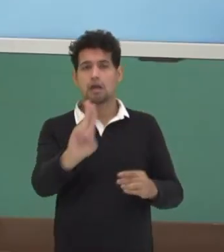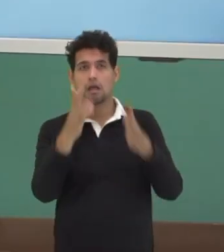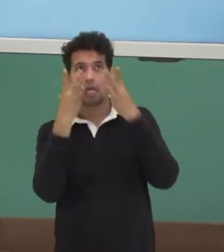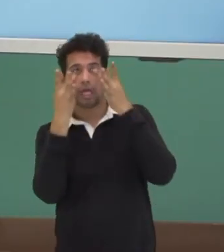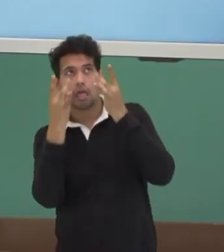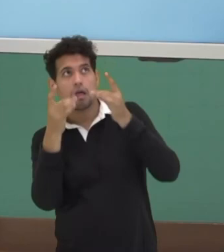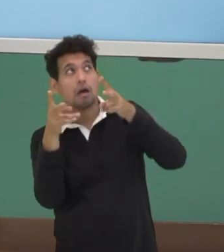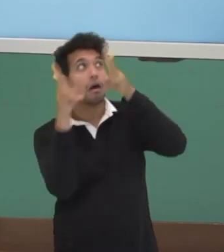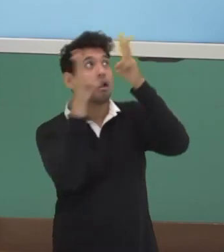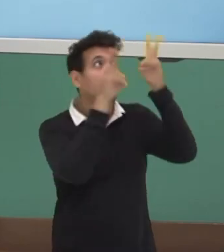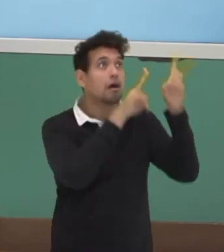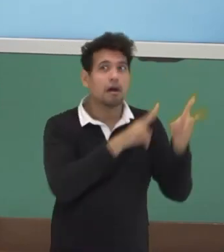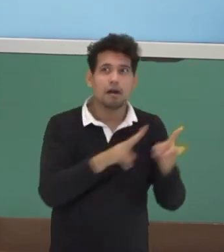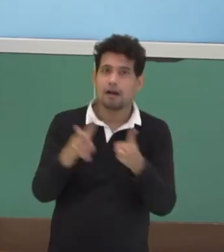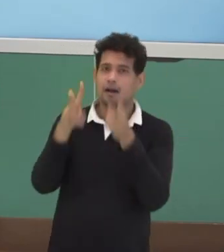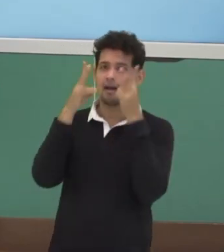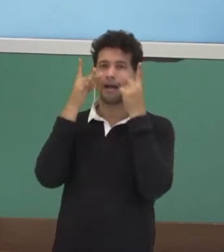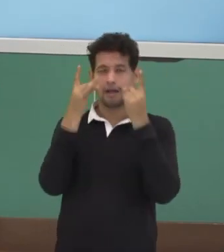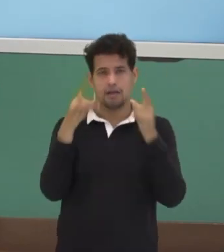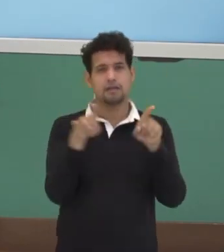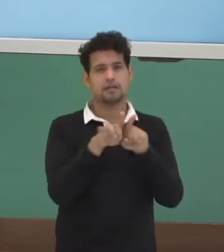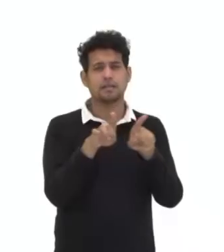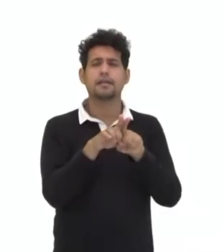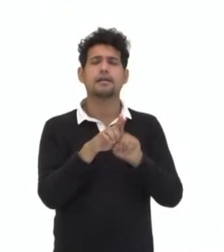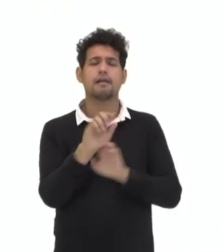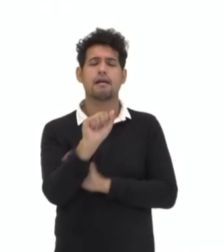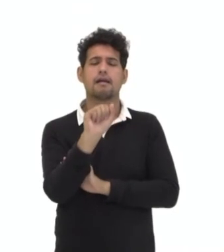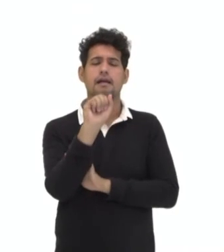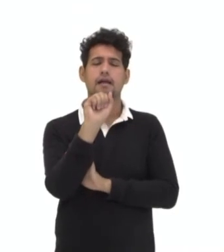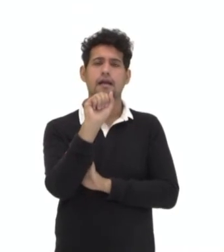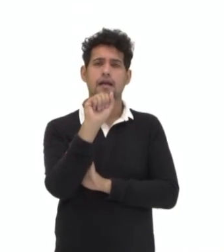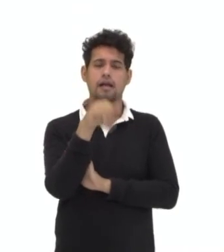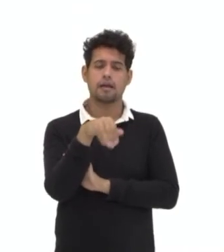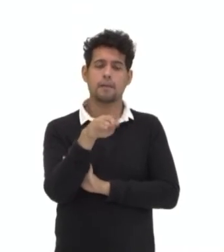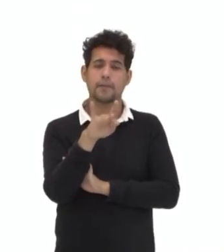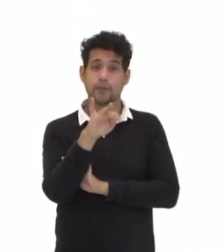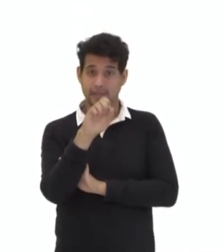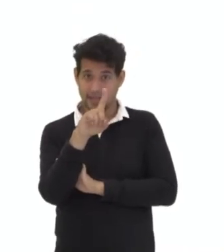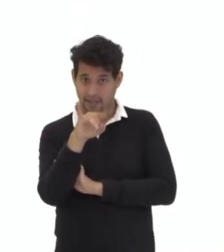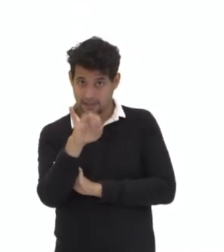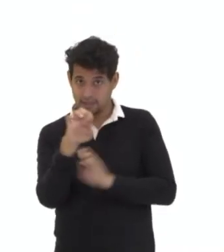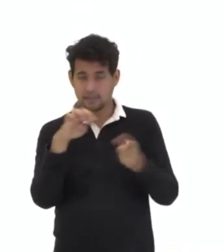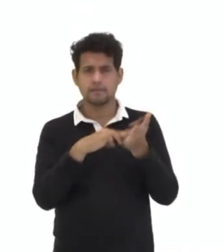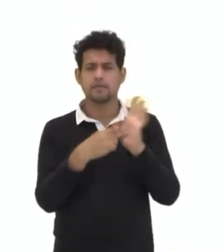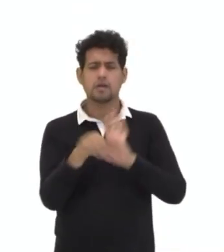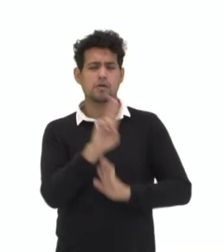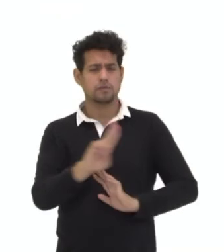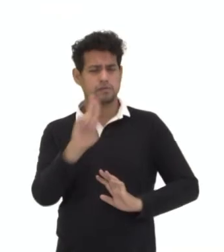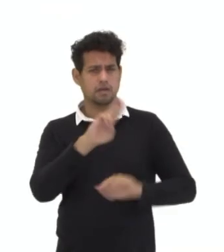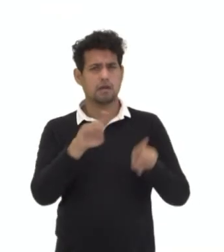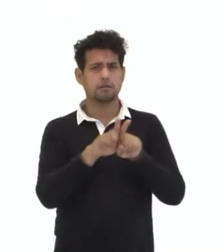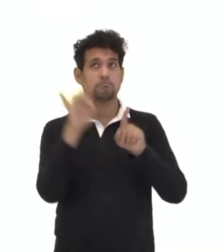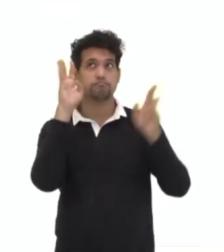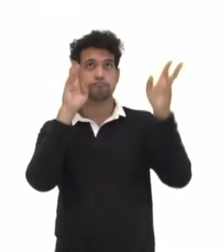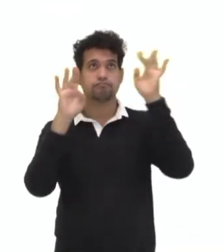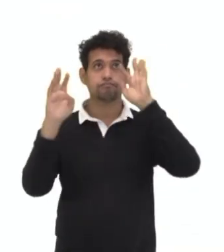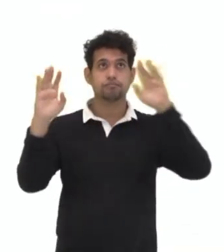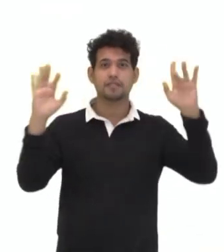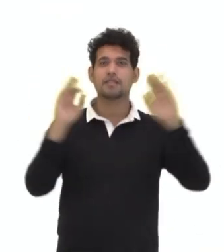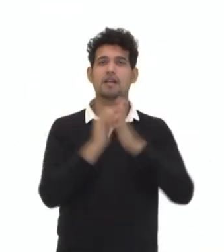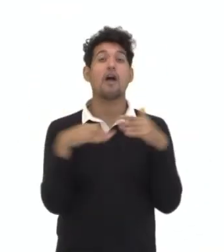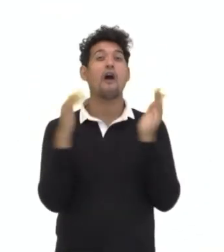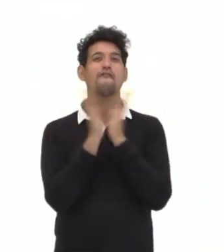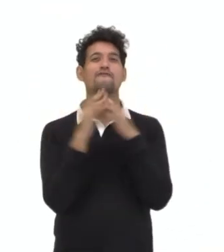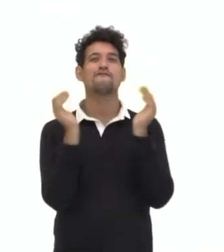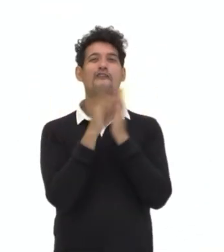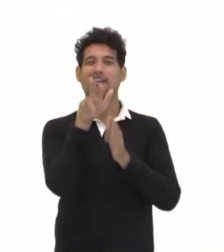a atenção do leitor. E a ambiguidade está o quê? Da forma lúdica que eles usaram, pondo a foca como